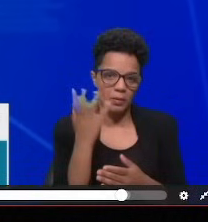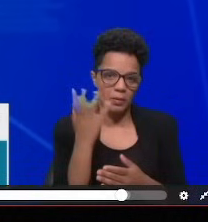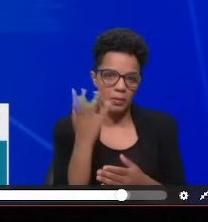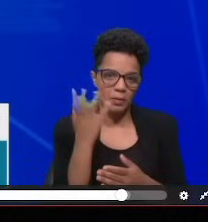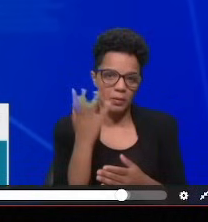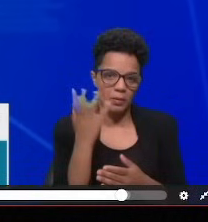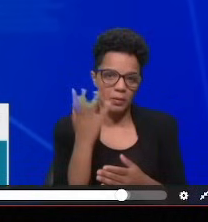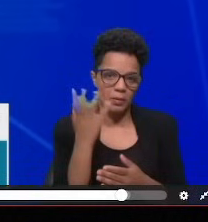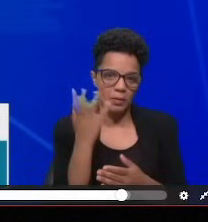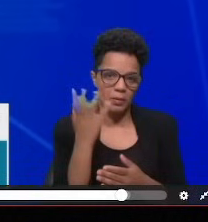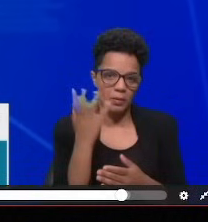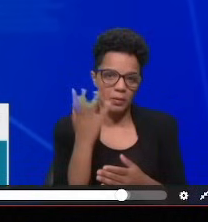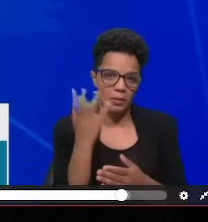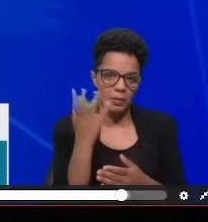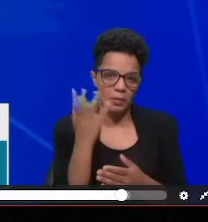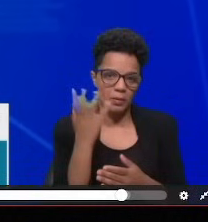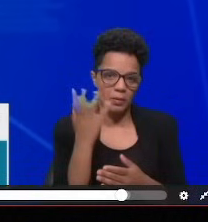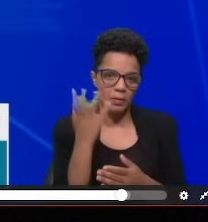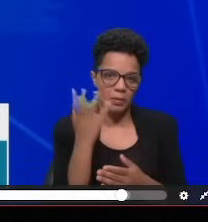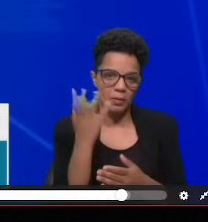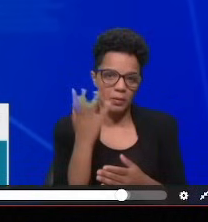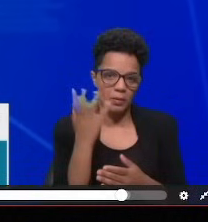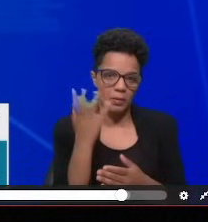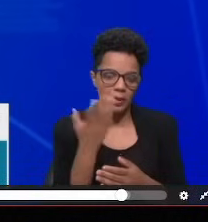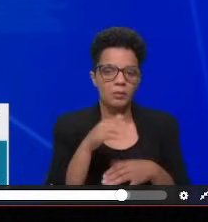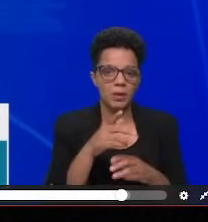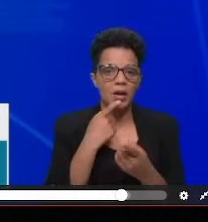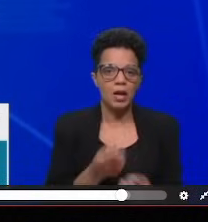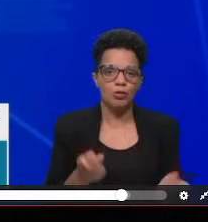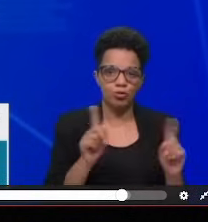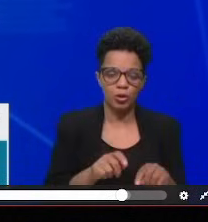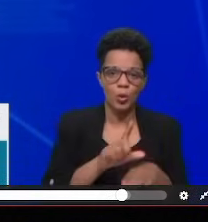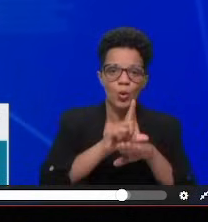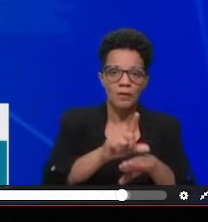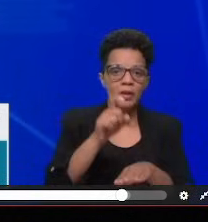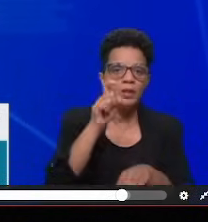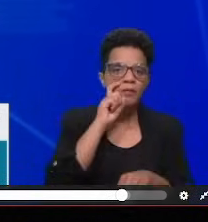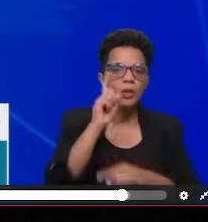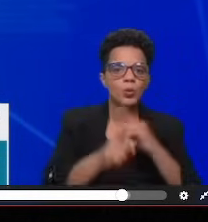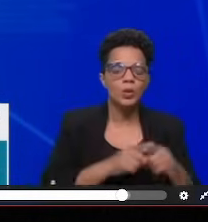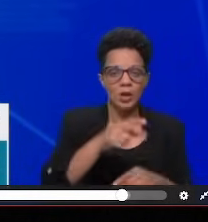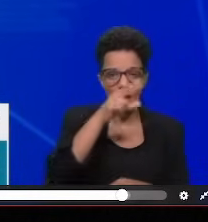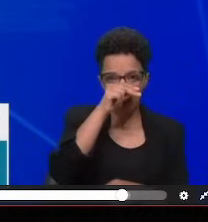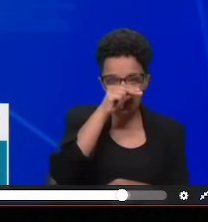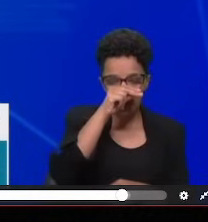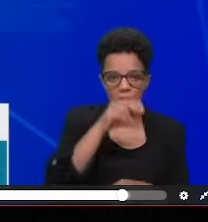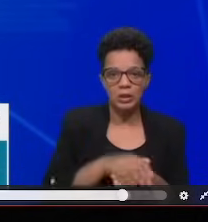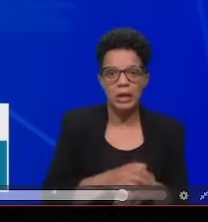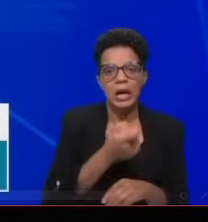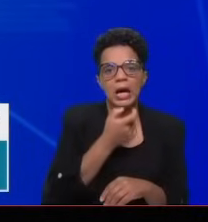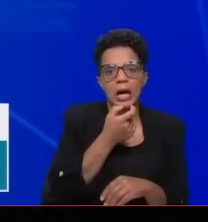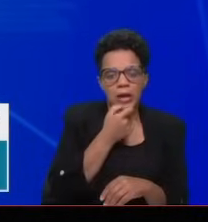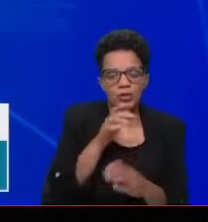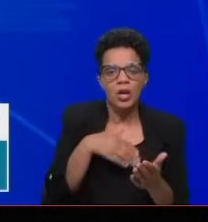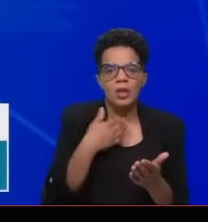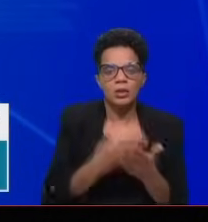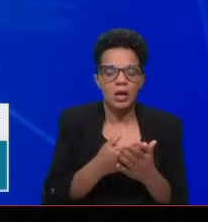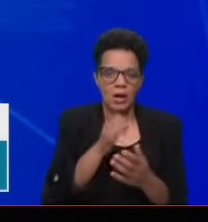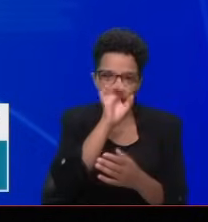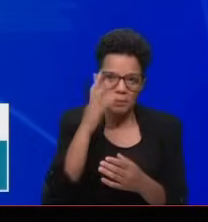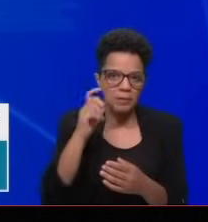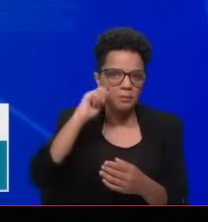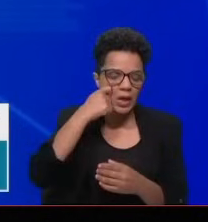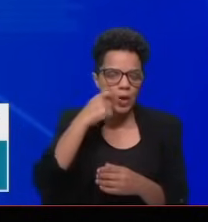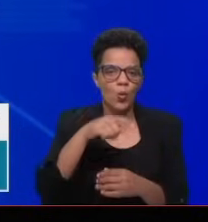triger eu gosto é pá de vez em quando também tem que ser eu a dizer disparados Malta não é não é di havendo esta mitigação ambiental